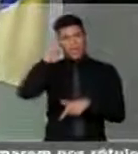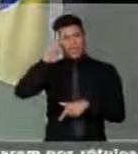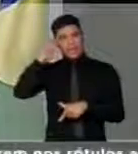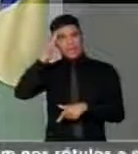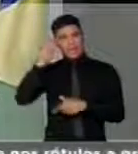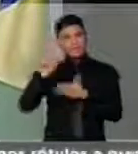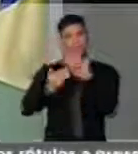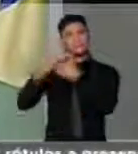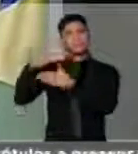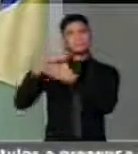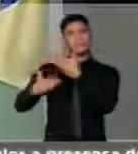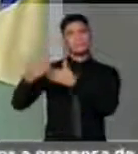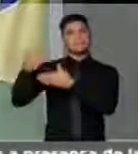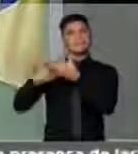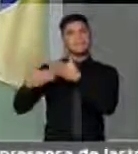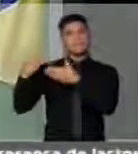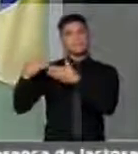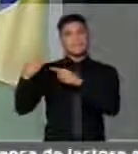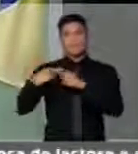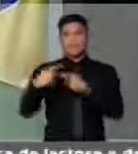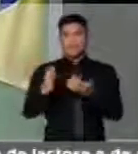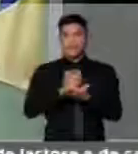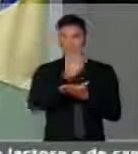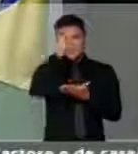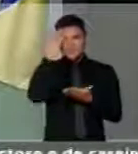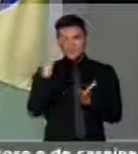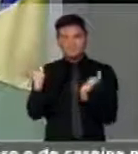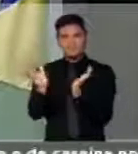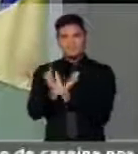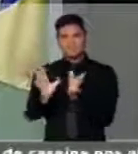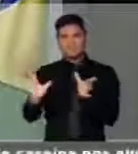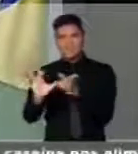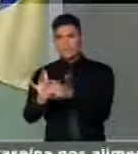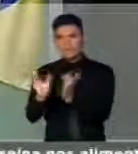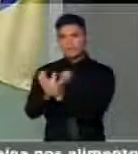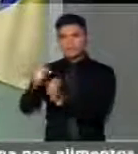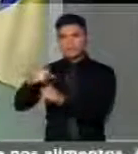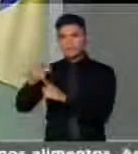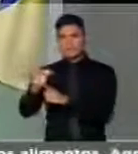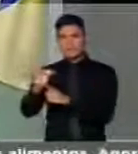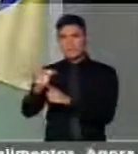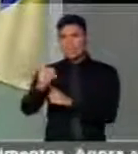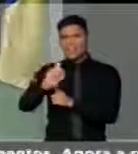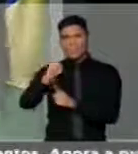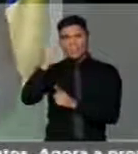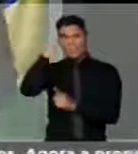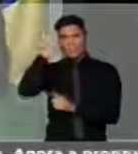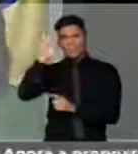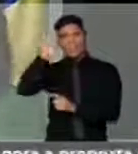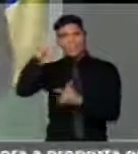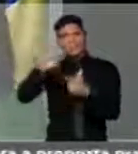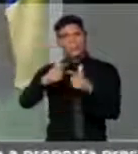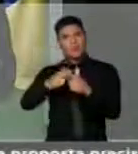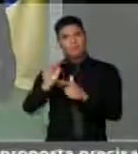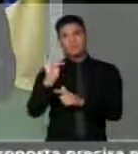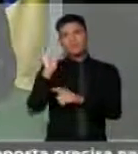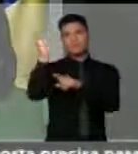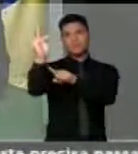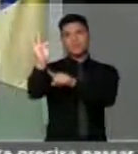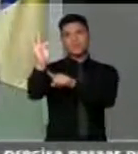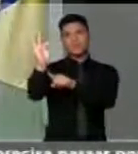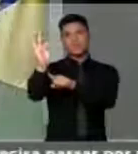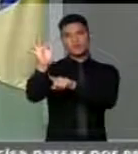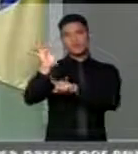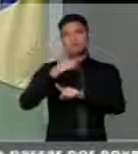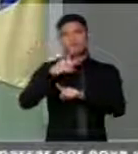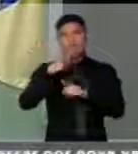nunca escutei um discurso de um petista ou de alguém da base apresentando soluções para o Brasil. Só se fala do governo de São Paulo, só